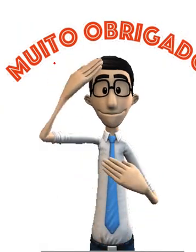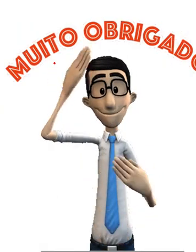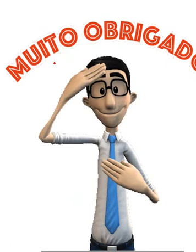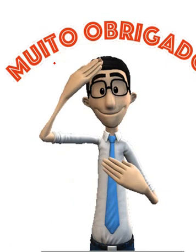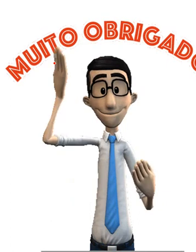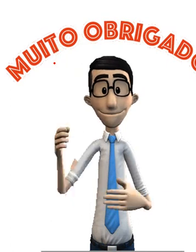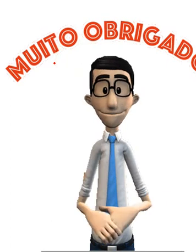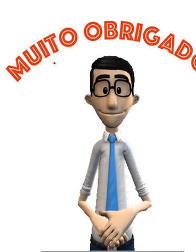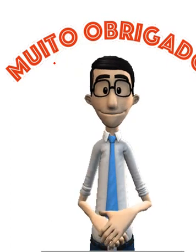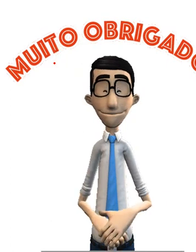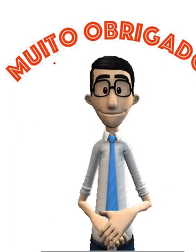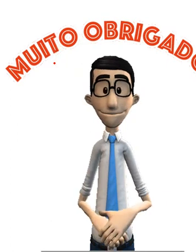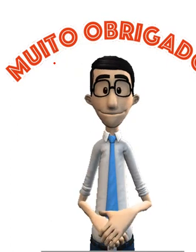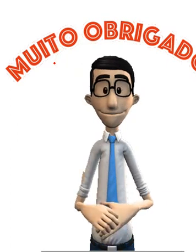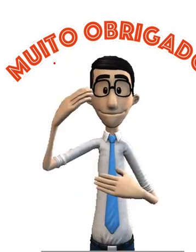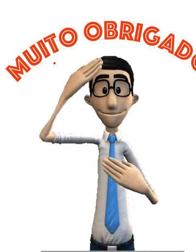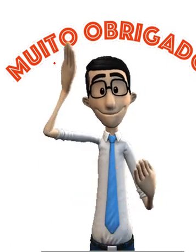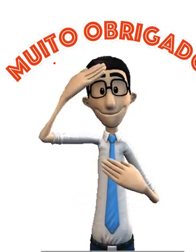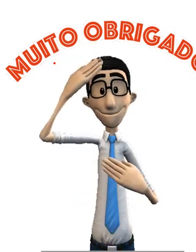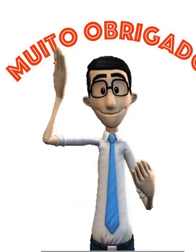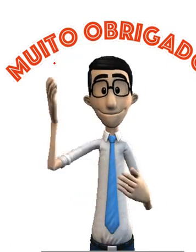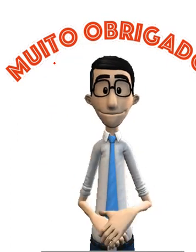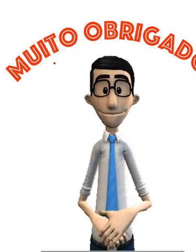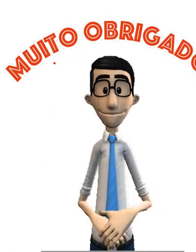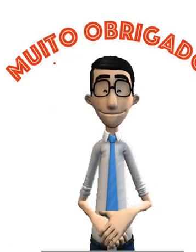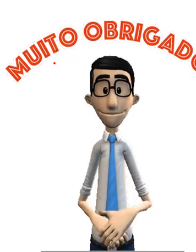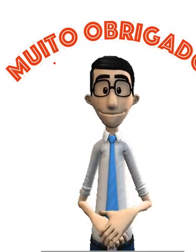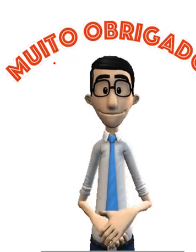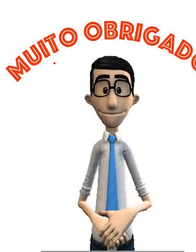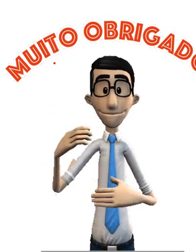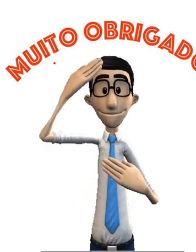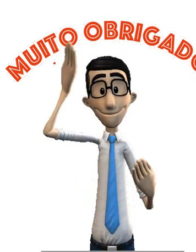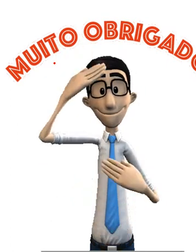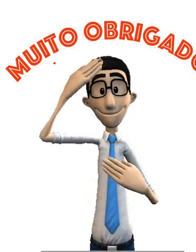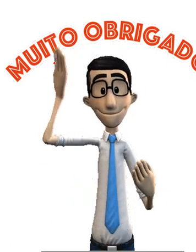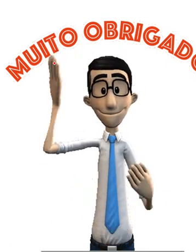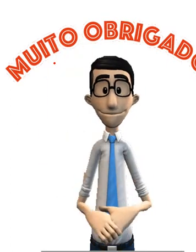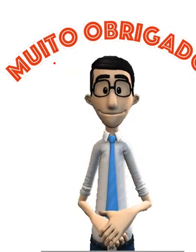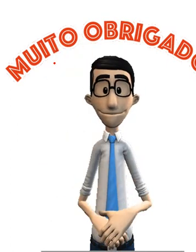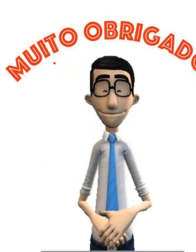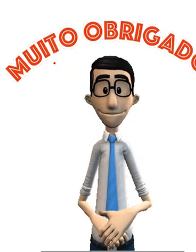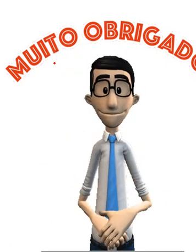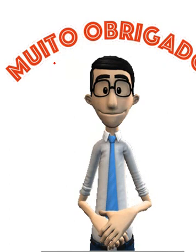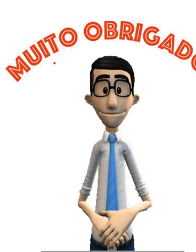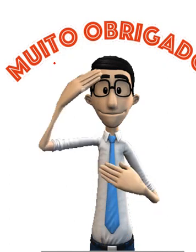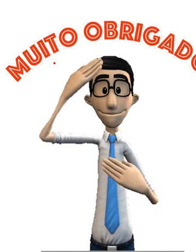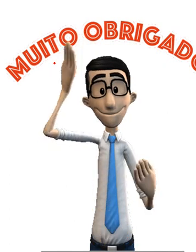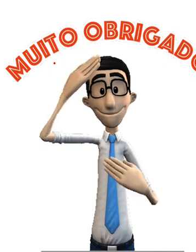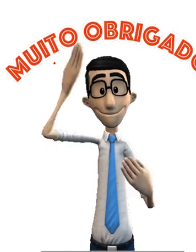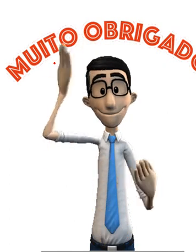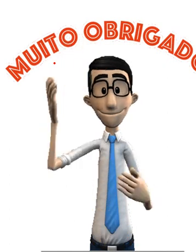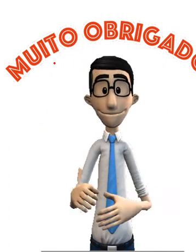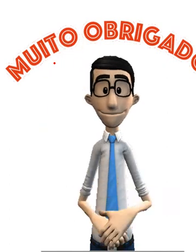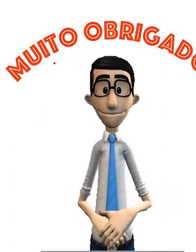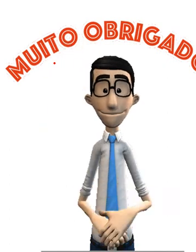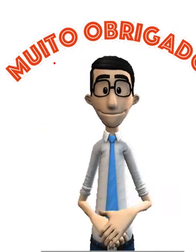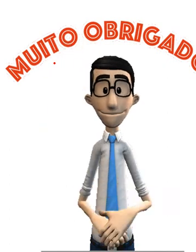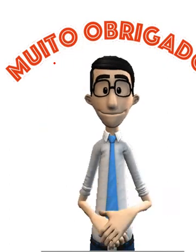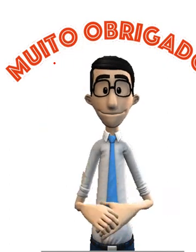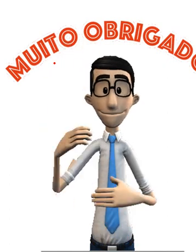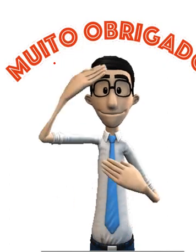a adequação ali, é quando você junta, você une as duas outras linguagens que eu